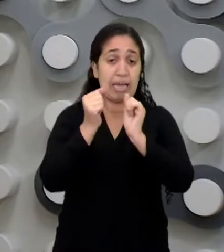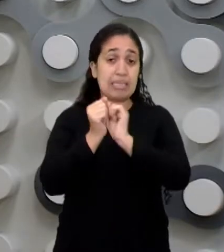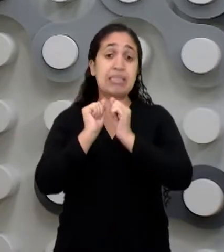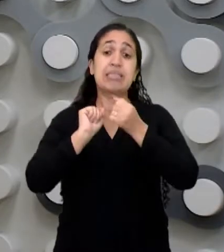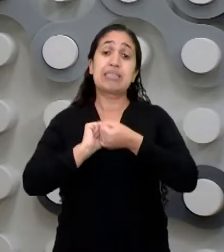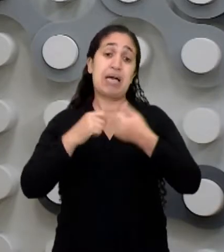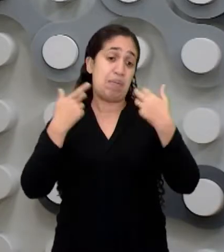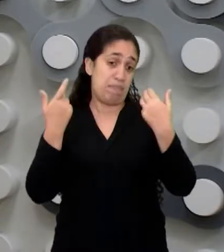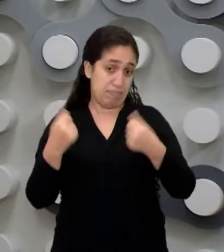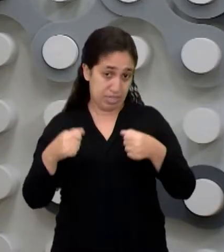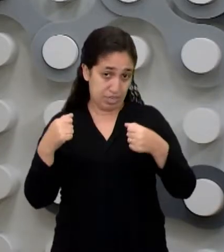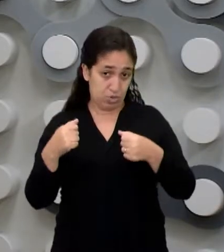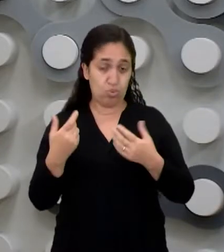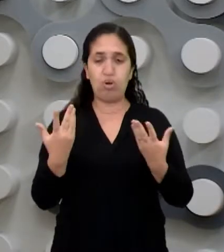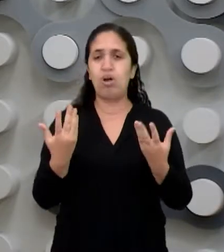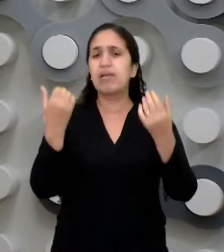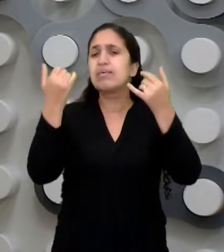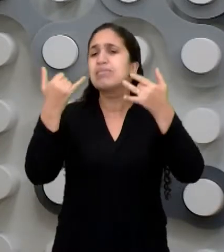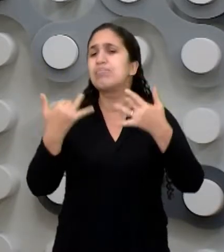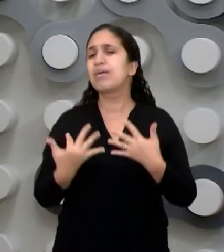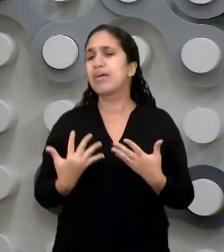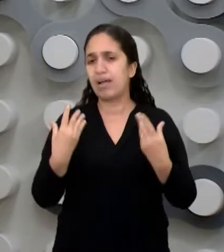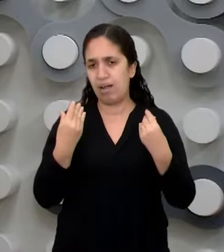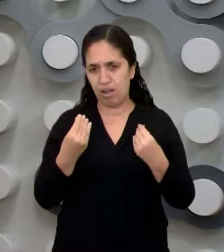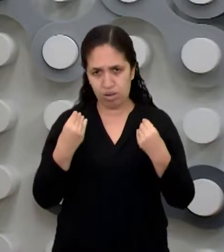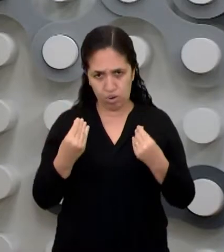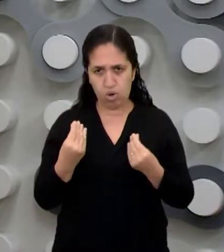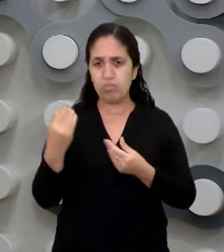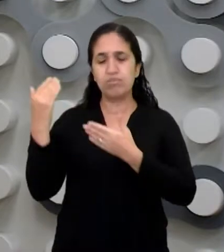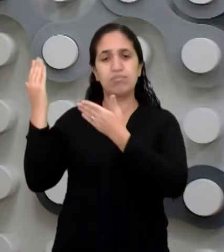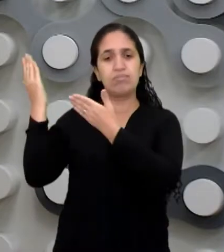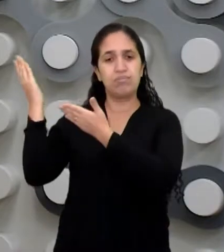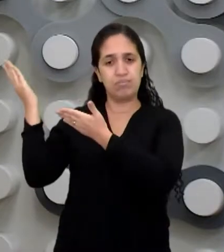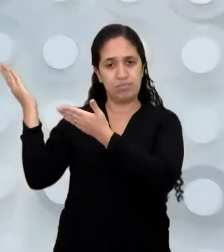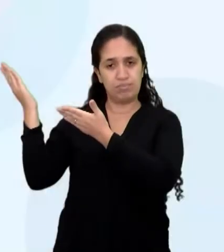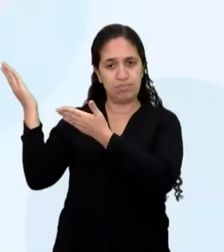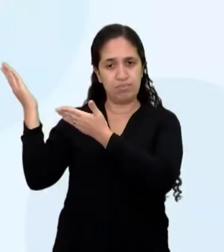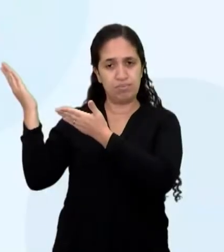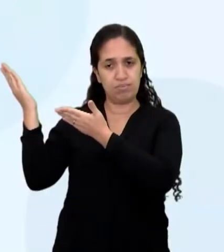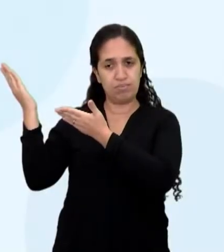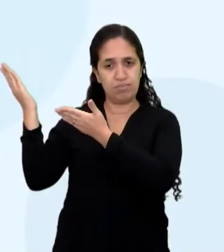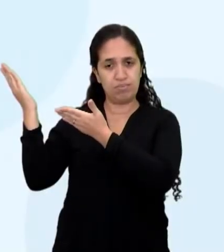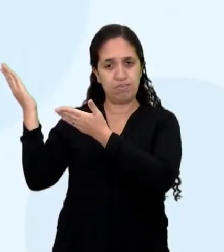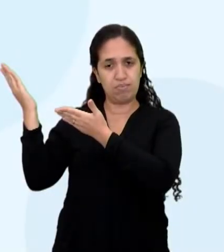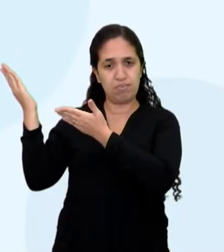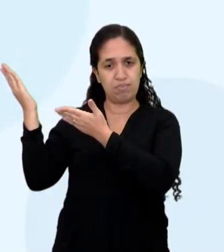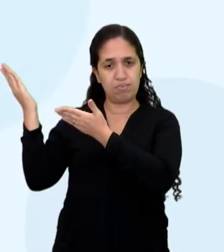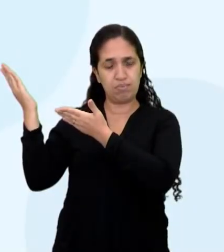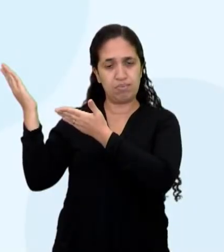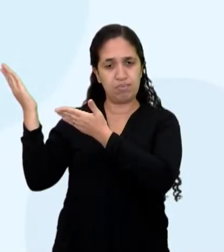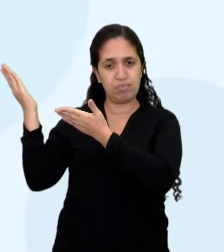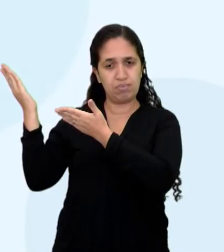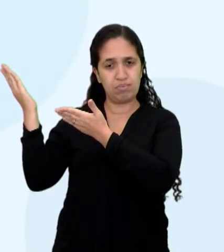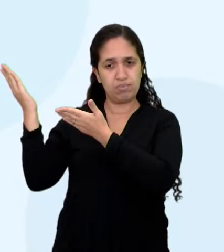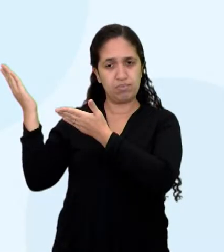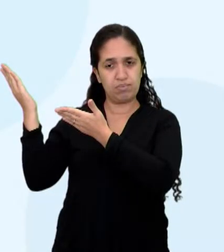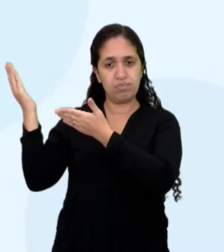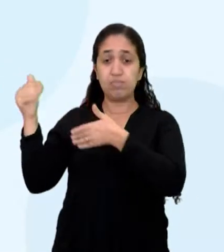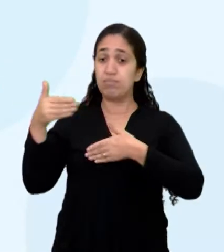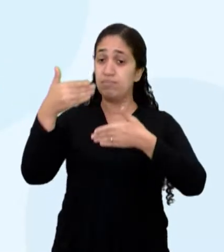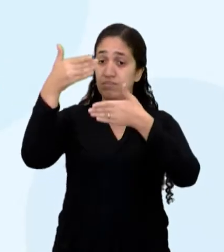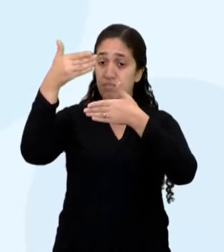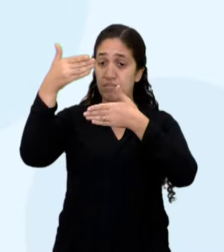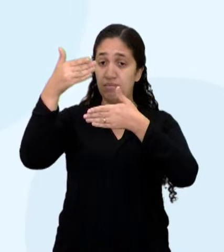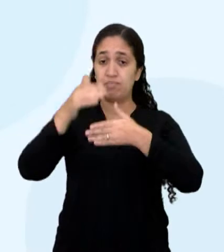mas a gente vai explicar agora como que funciona no estilo convencional. Então pode pôr na tela para eles. Essa é a animação e aí vem os slides da explicação. Olha